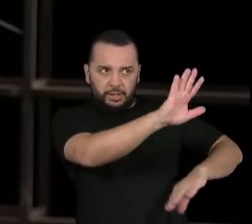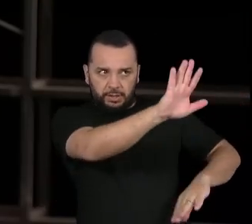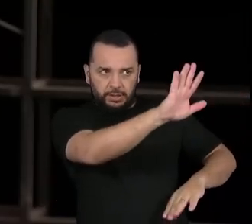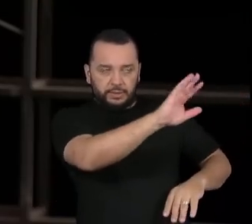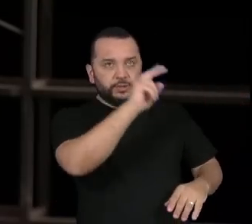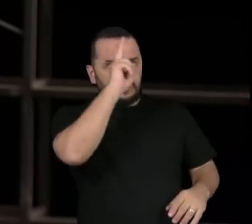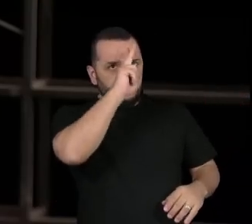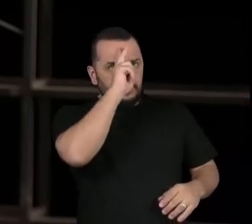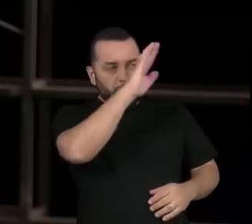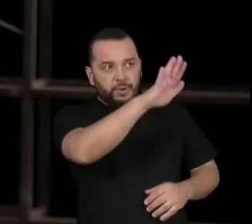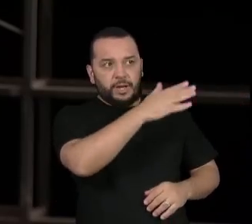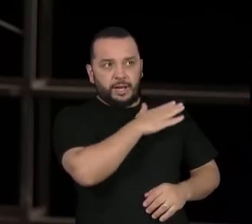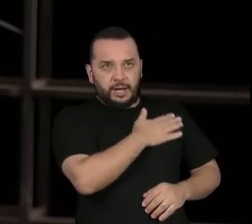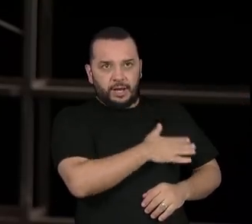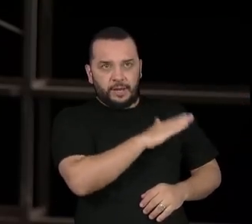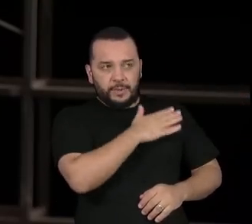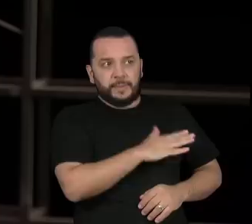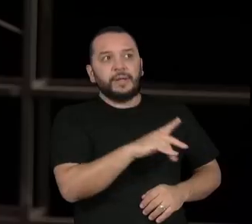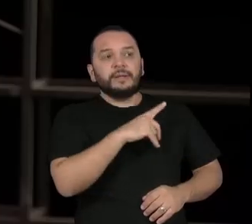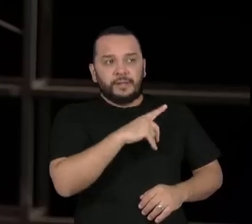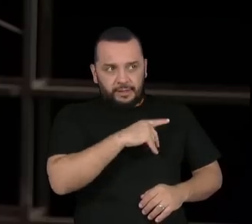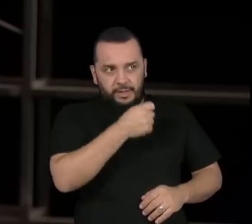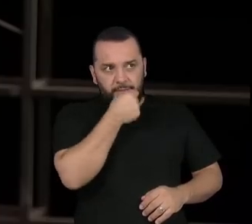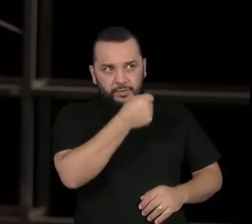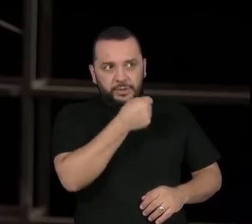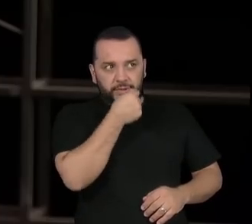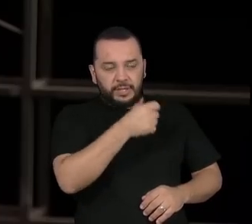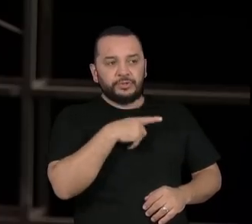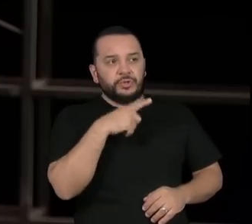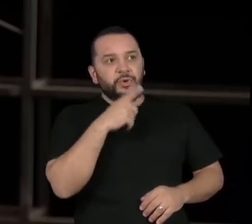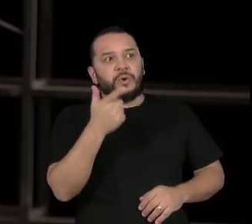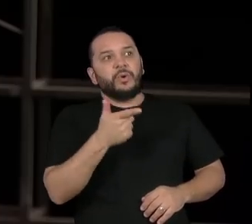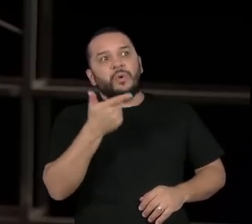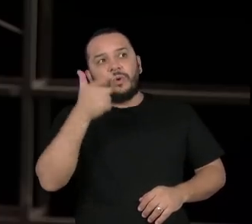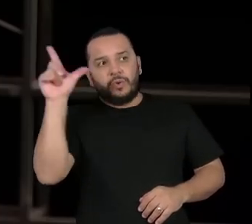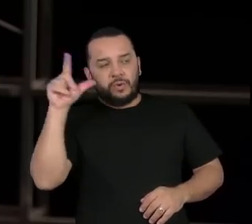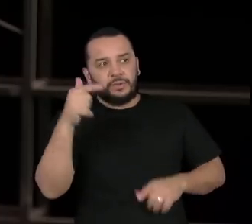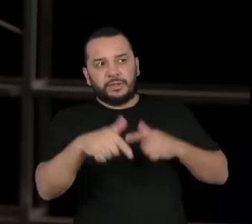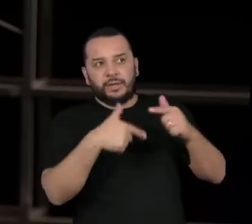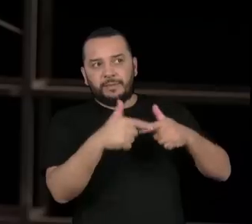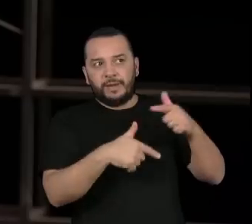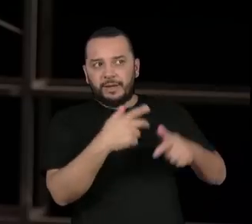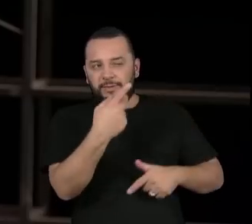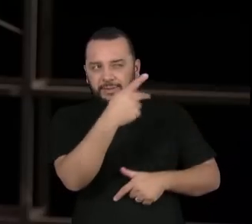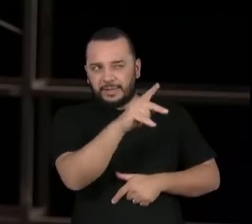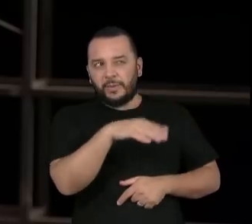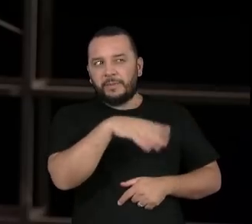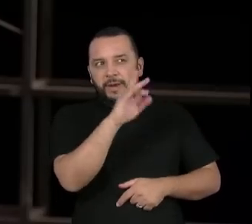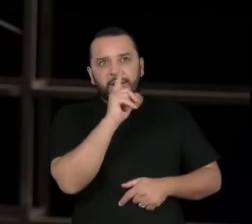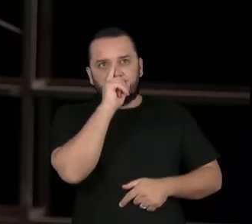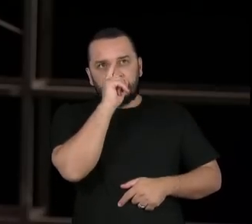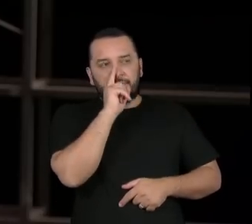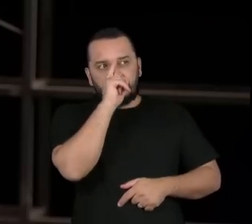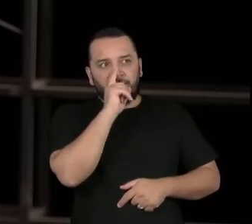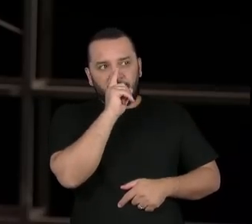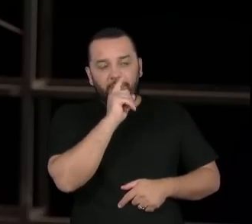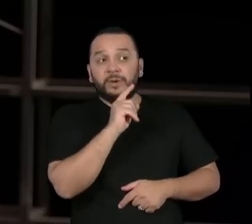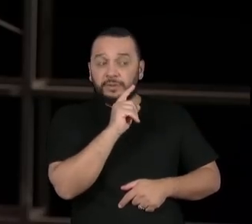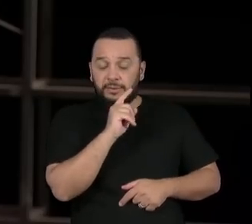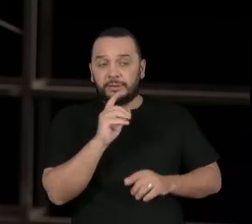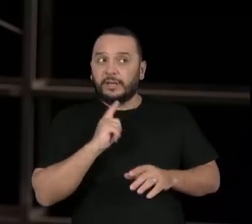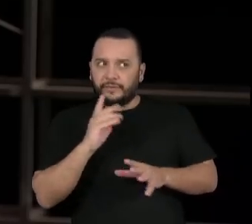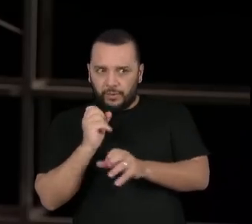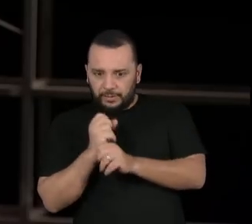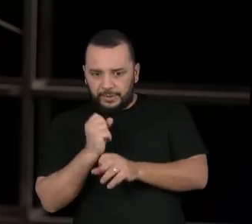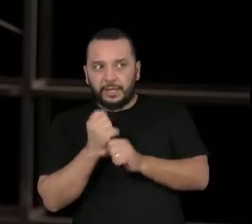importante. Diga. Porque a gente tem uma matéria aqui sobre uma outra atividade que você se envolveu, um pouco mais perigosa que a contabilidade e o